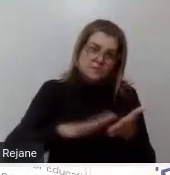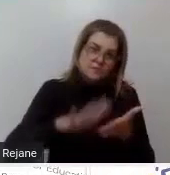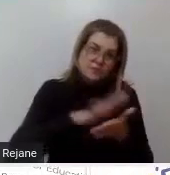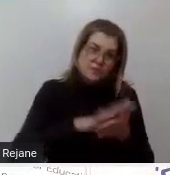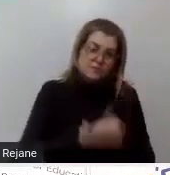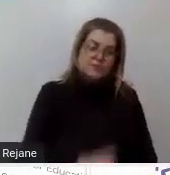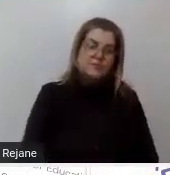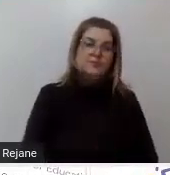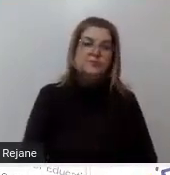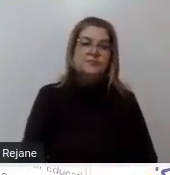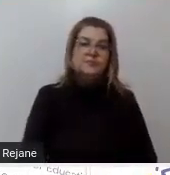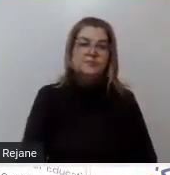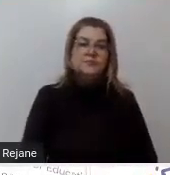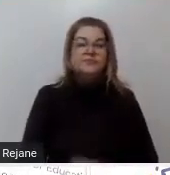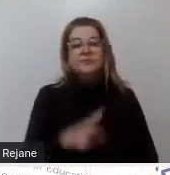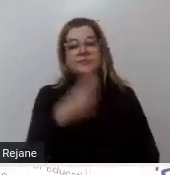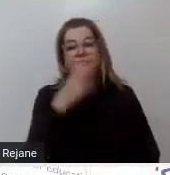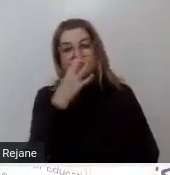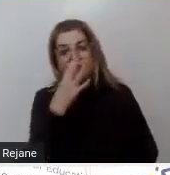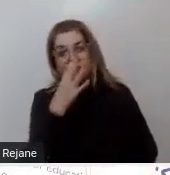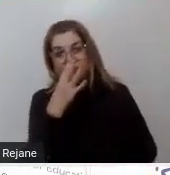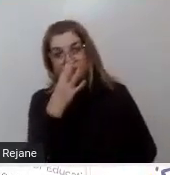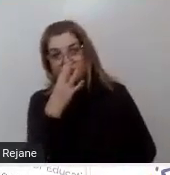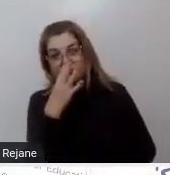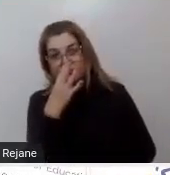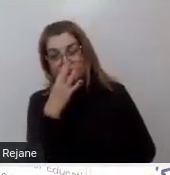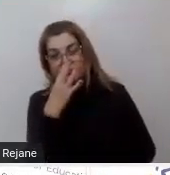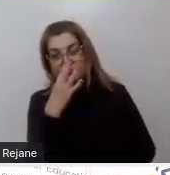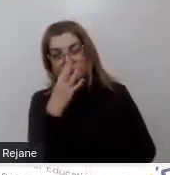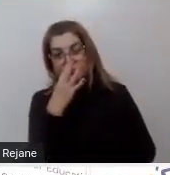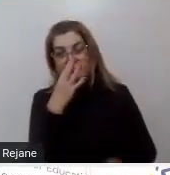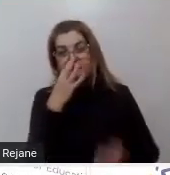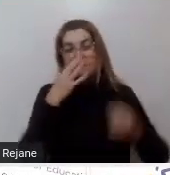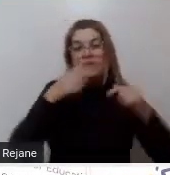ó. Assista ao vídeo